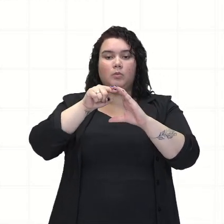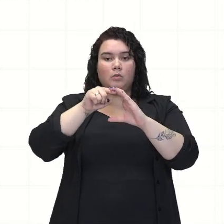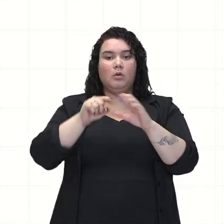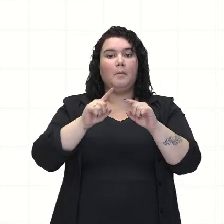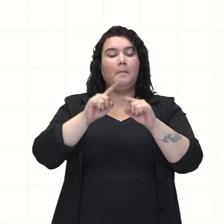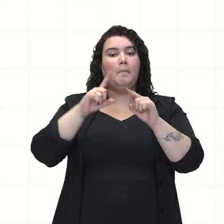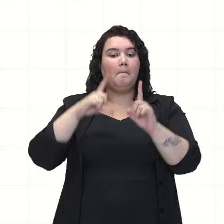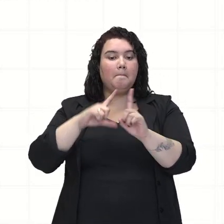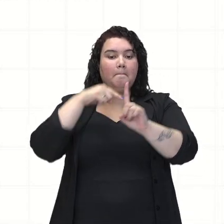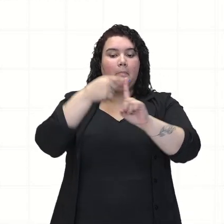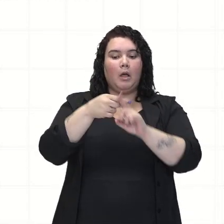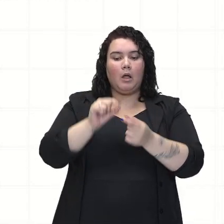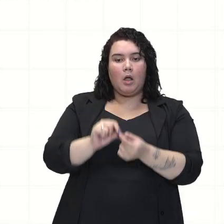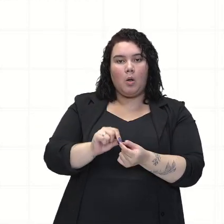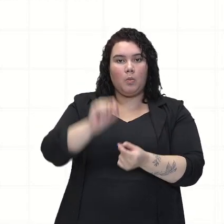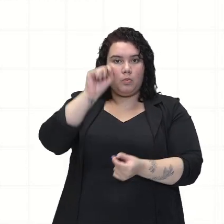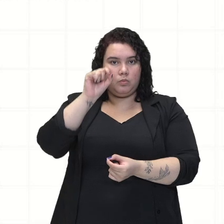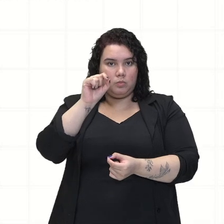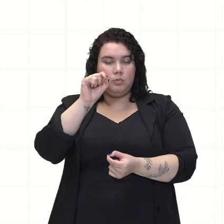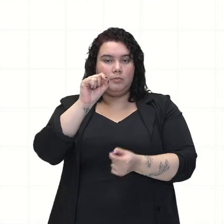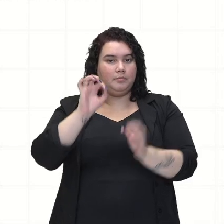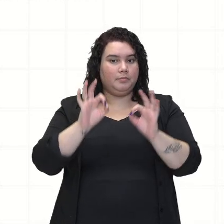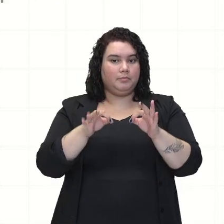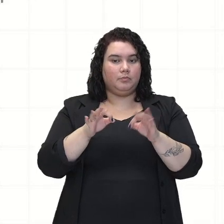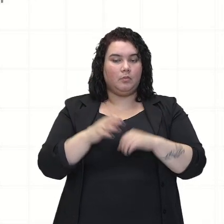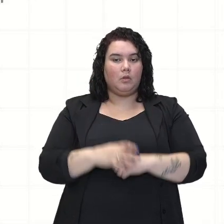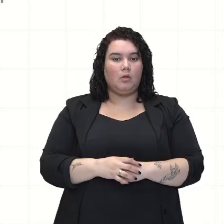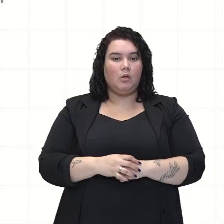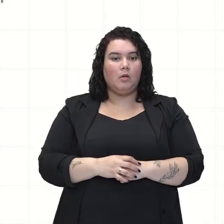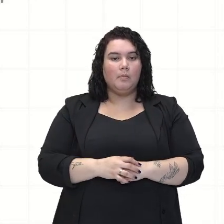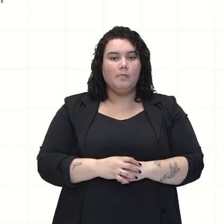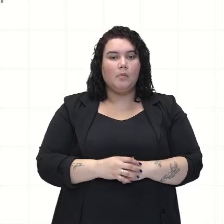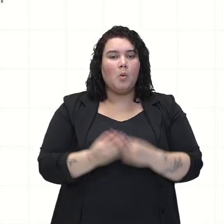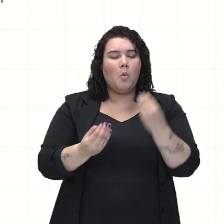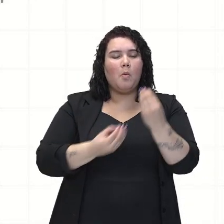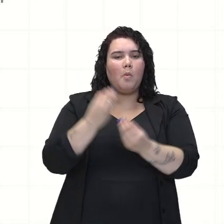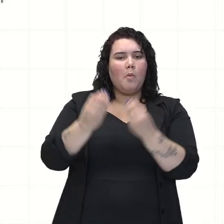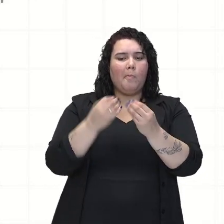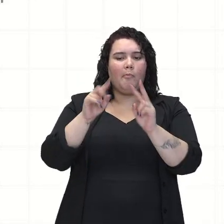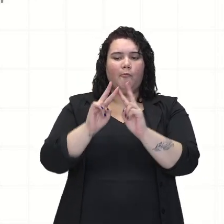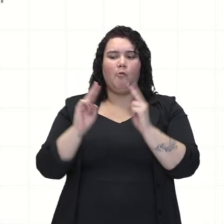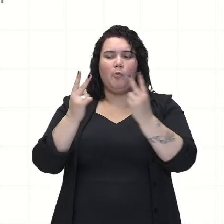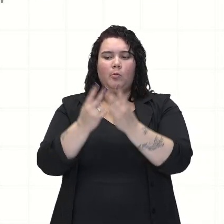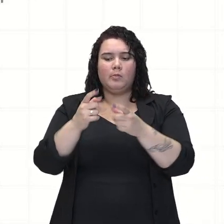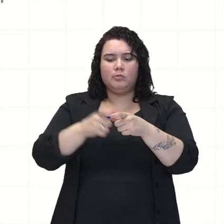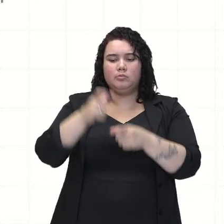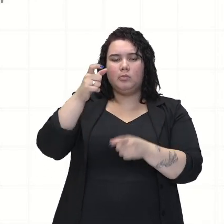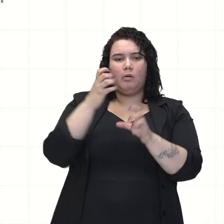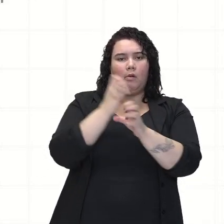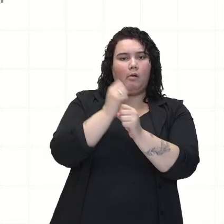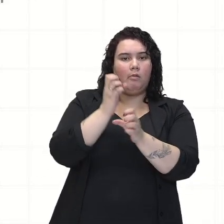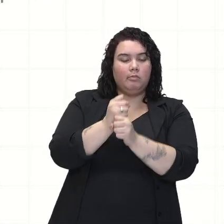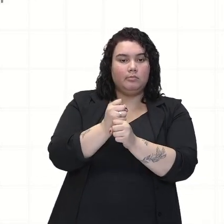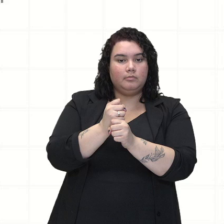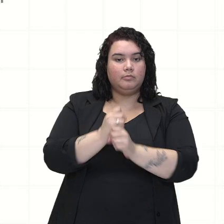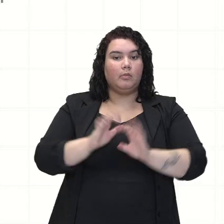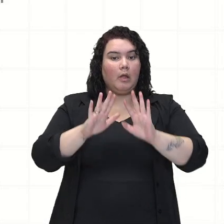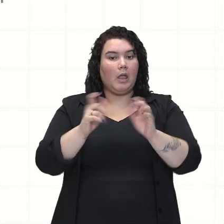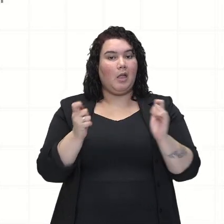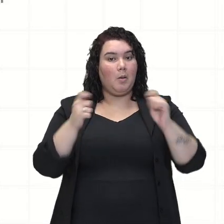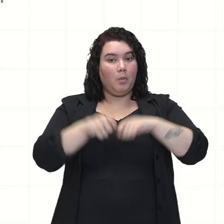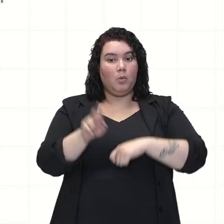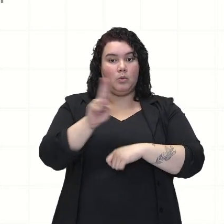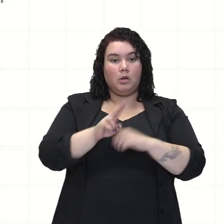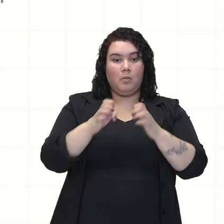H, e o raio da base. Como calcular o volume de um cilindro? Para que seja possível aplicar